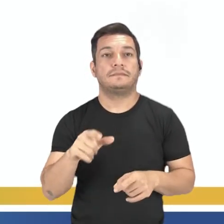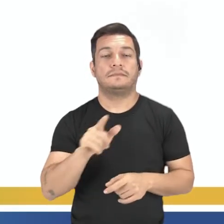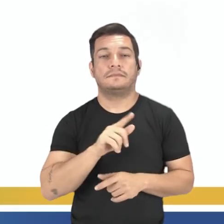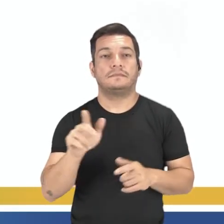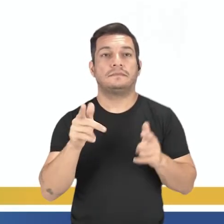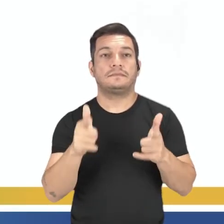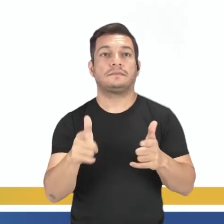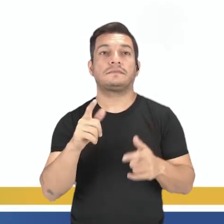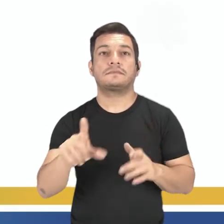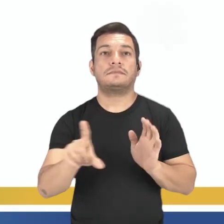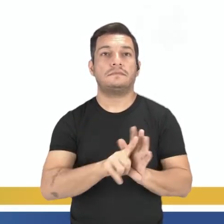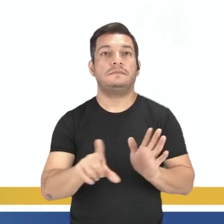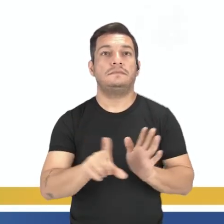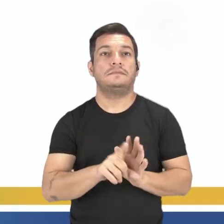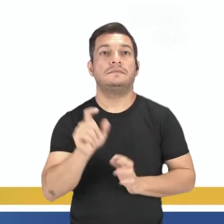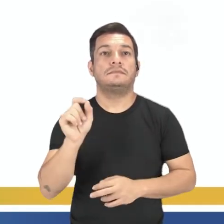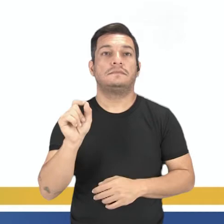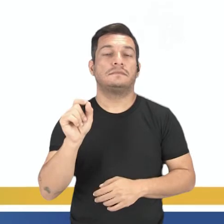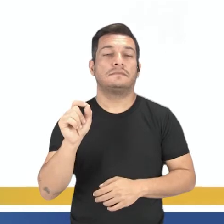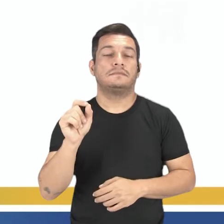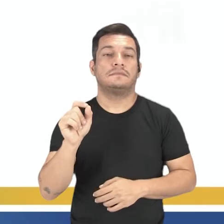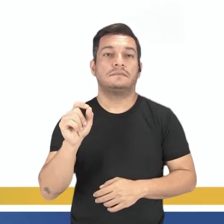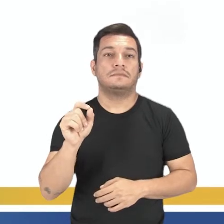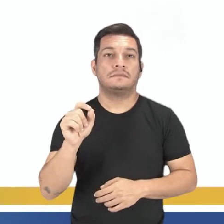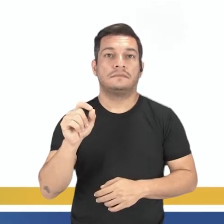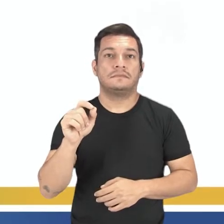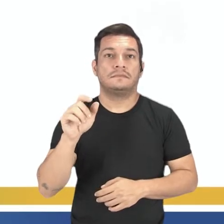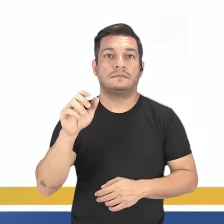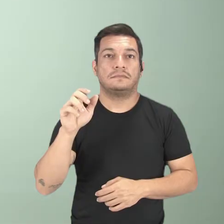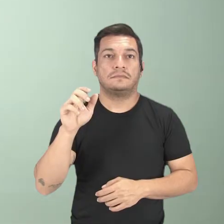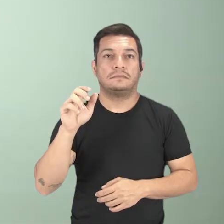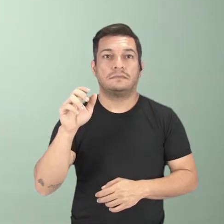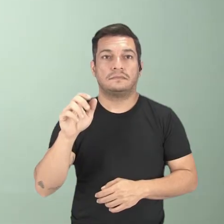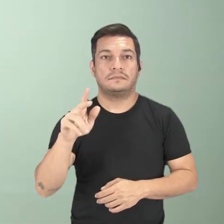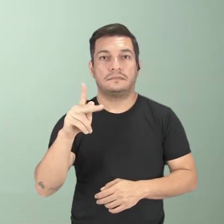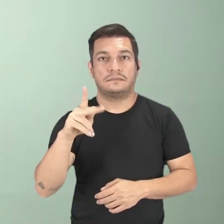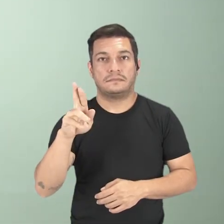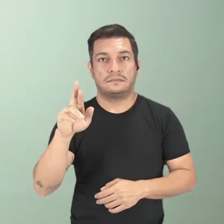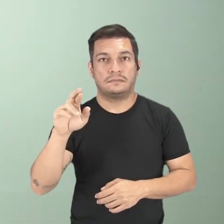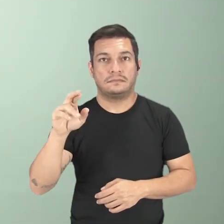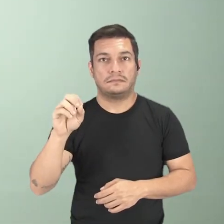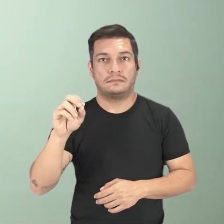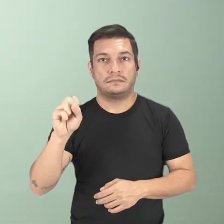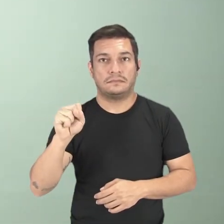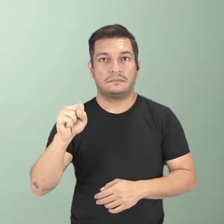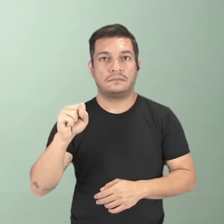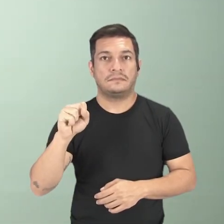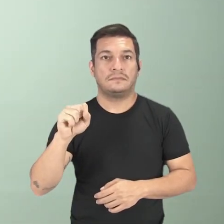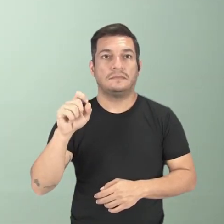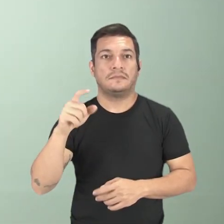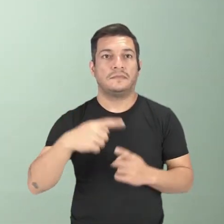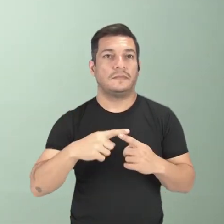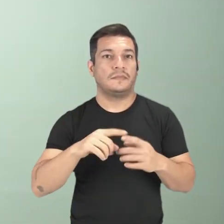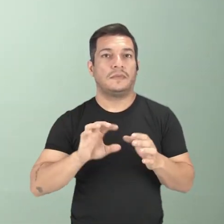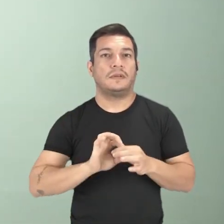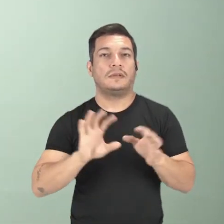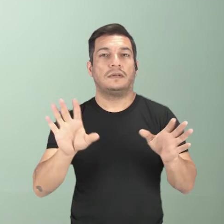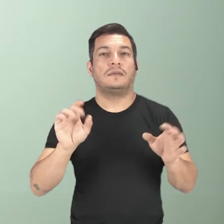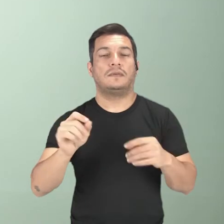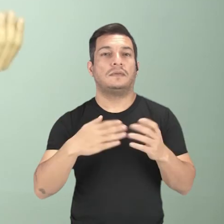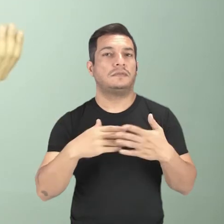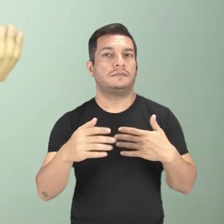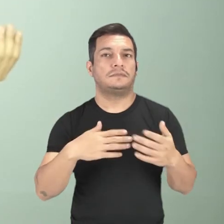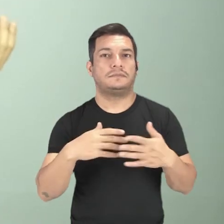chamada de lei dos alelos puros, né? Justamente por isso, porque ele separou, deixou, né, livre de